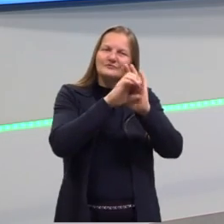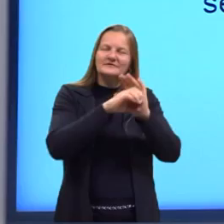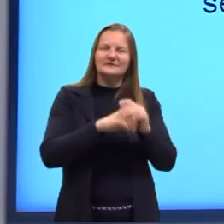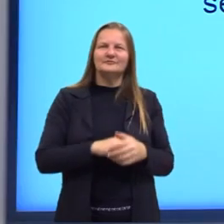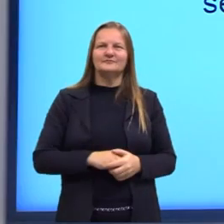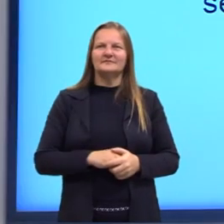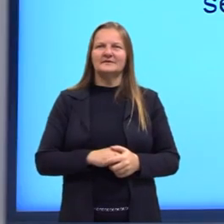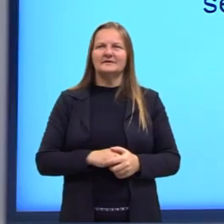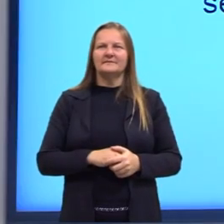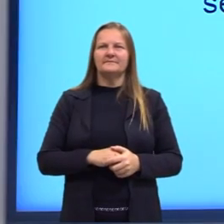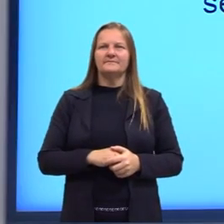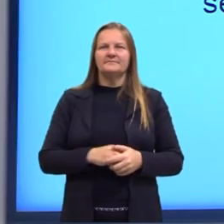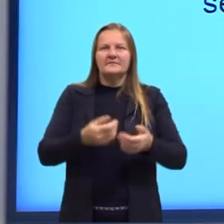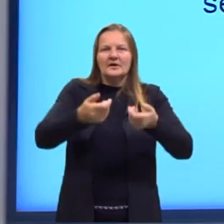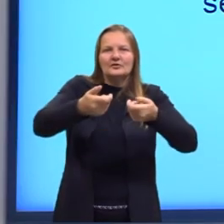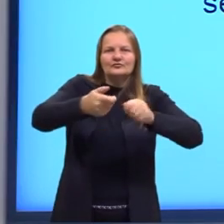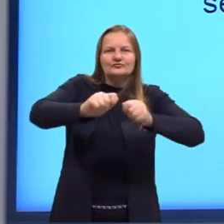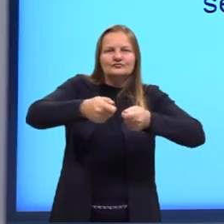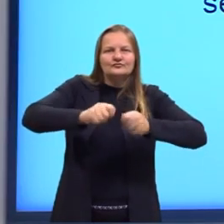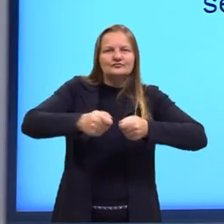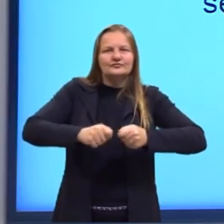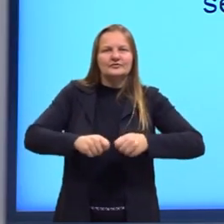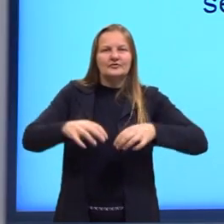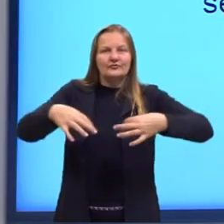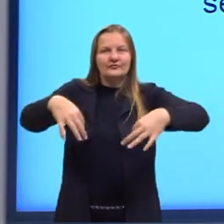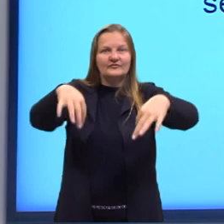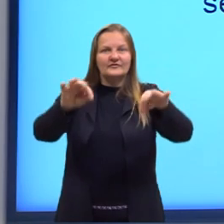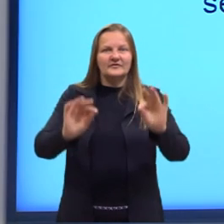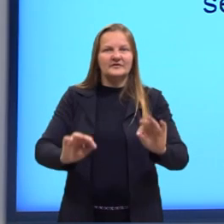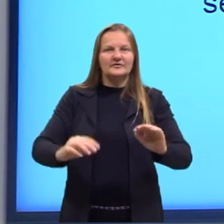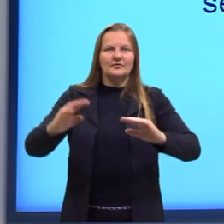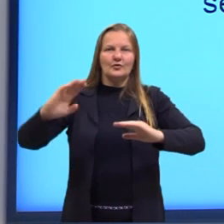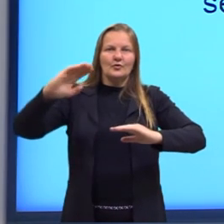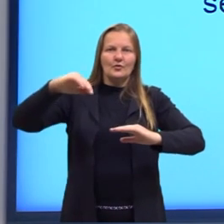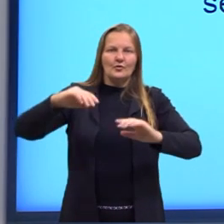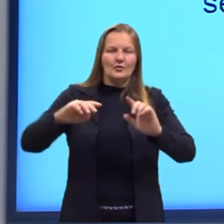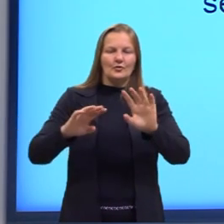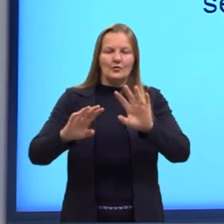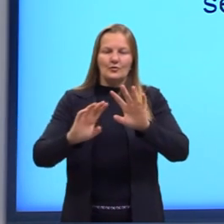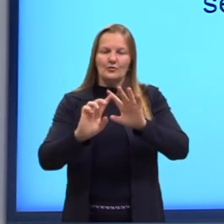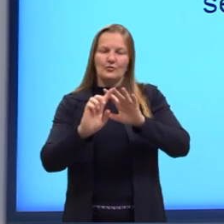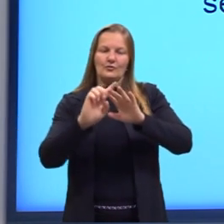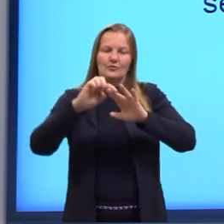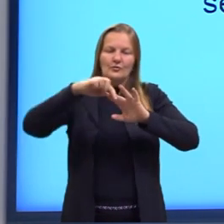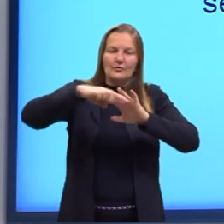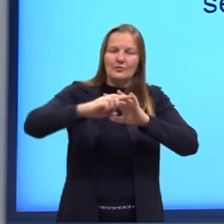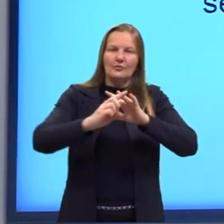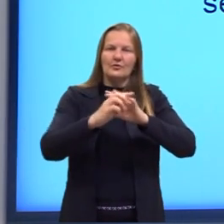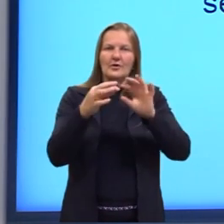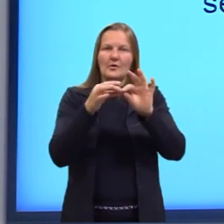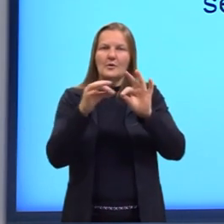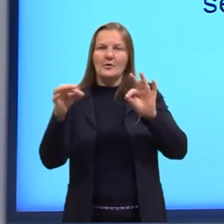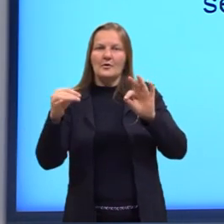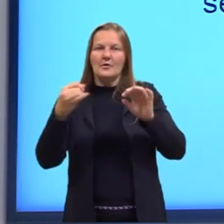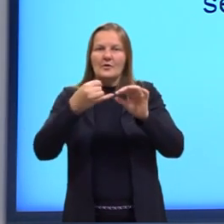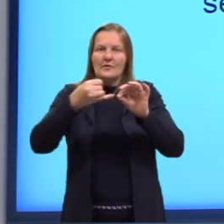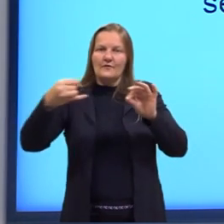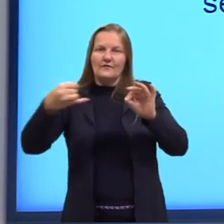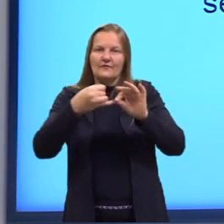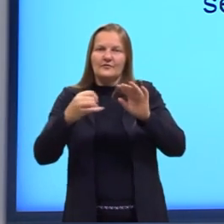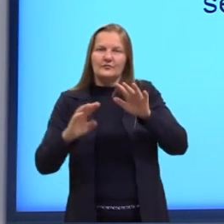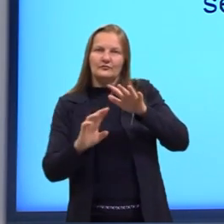só que é uma Trama de um tecido na então quando a gente tem aqui esses